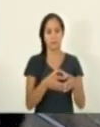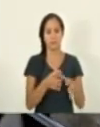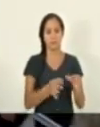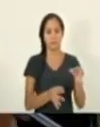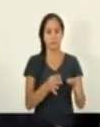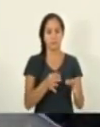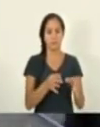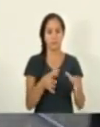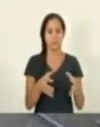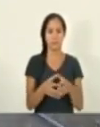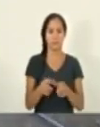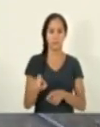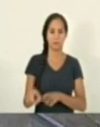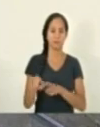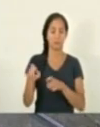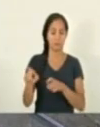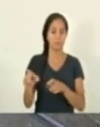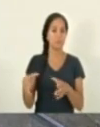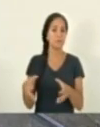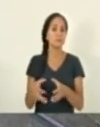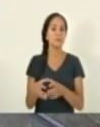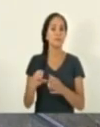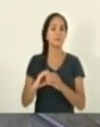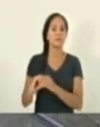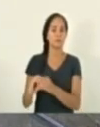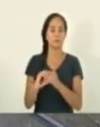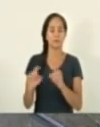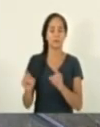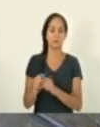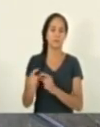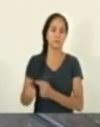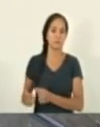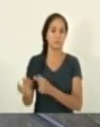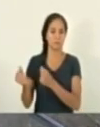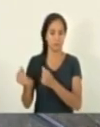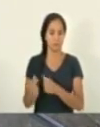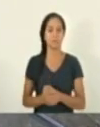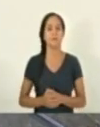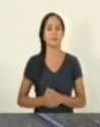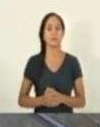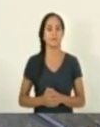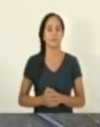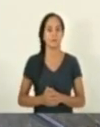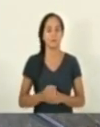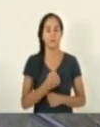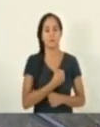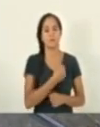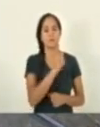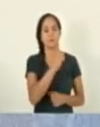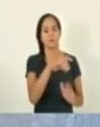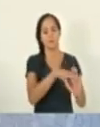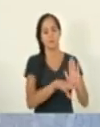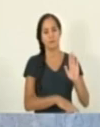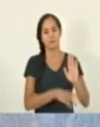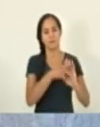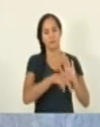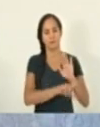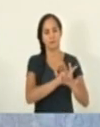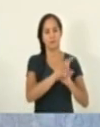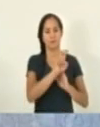Justiça, Agricultura, Cooperativismo e Finanças. 8. Projeto de